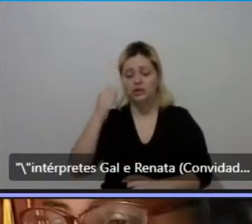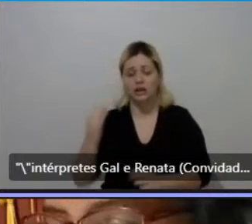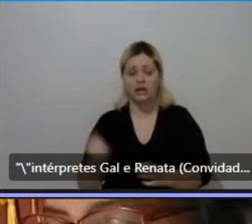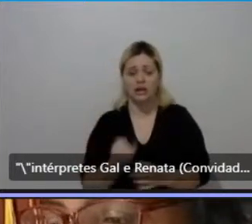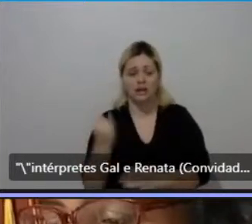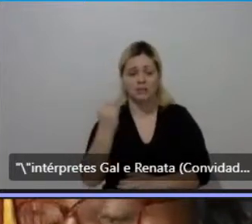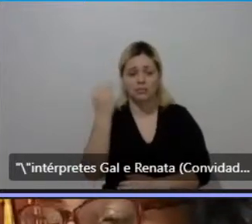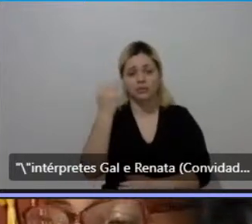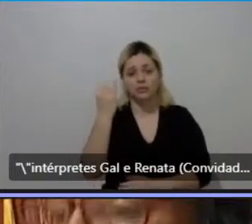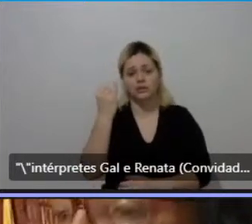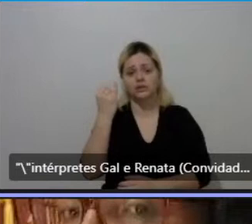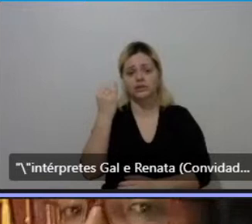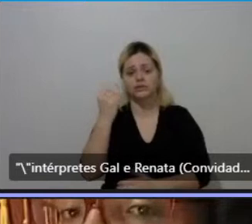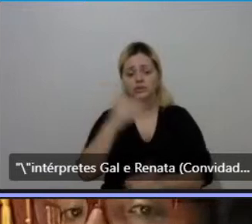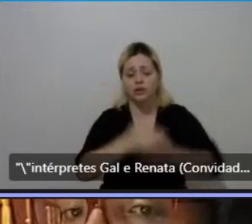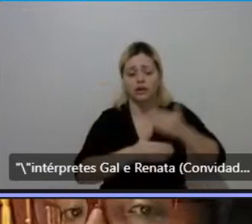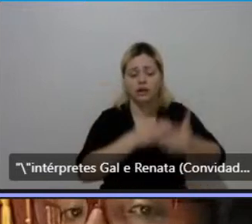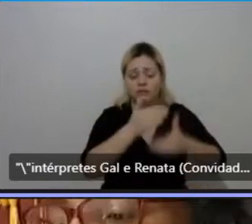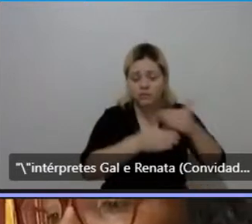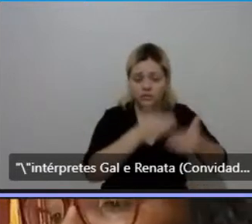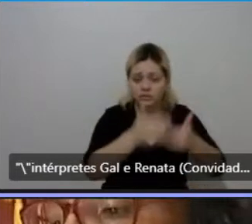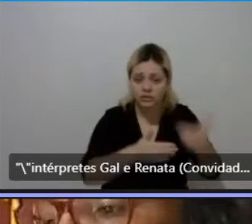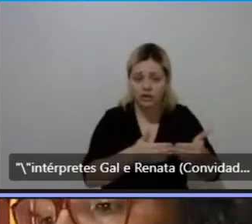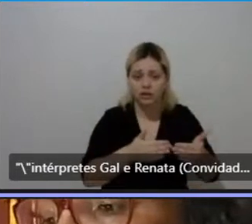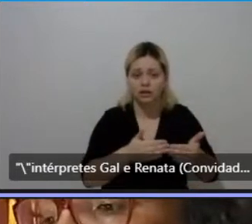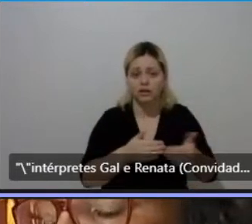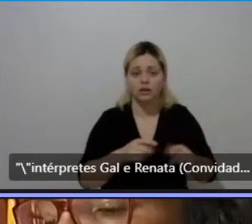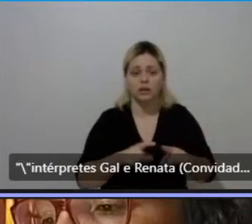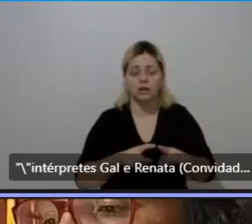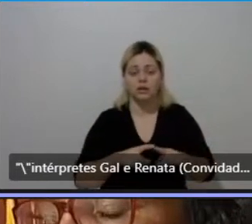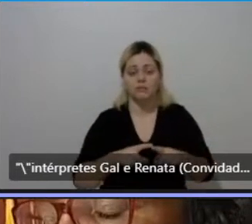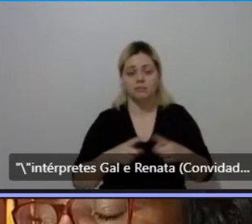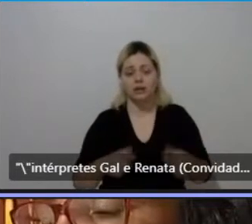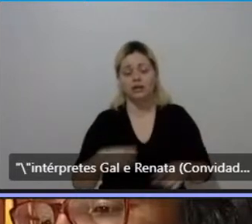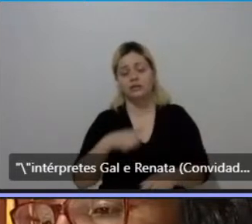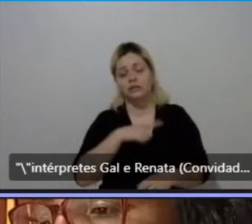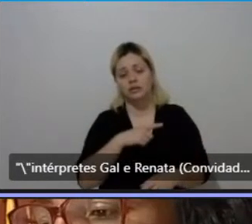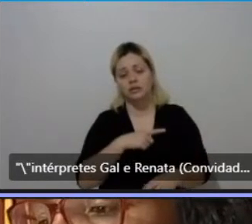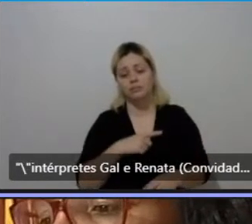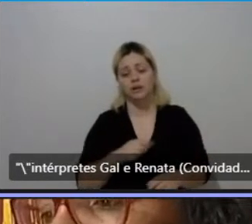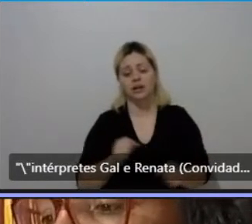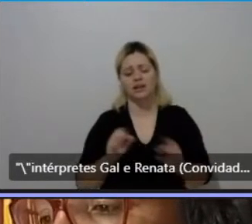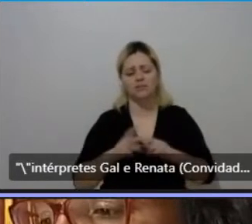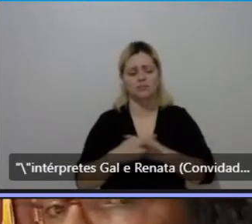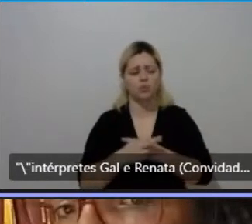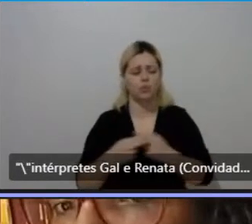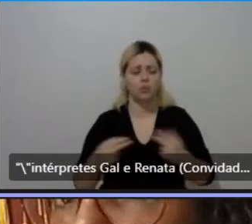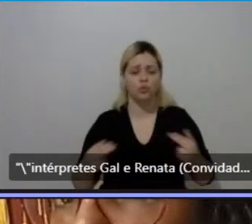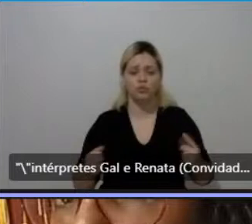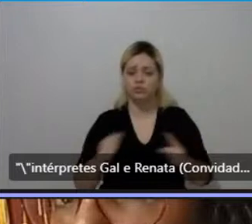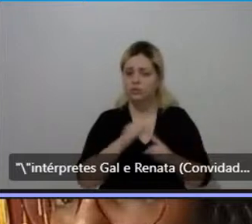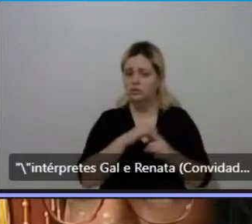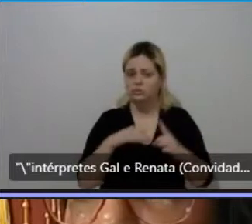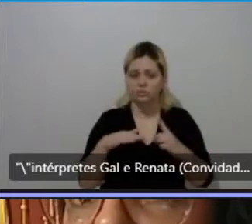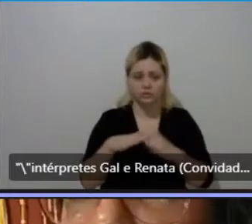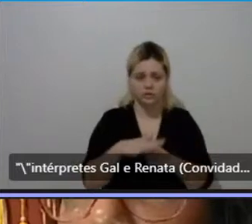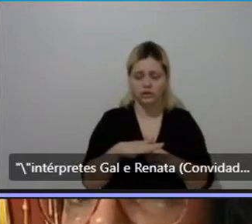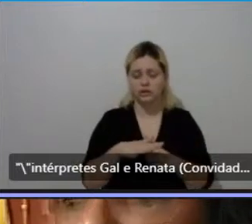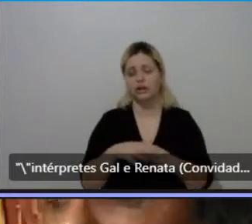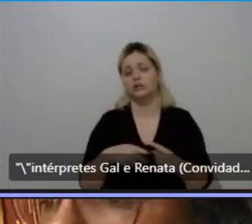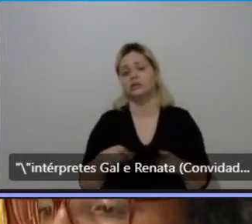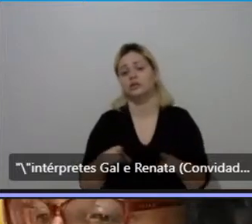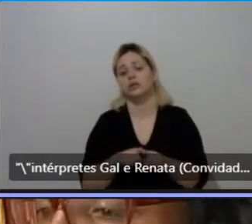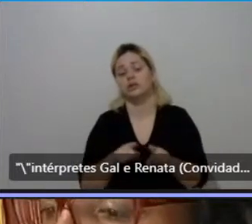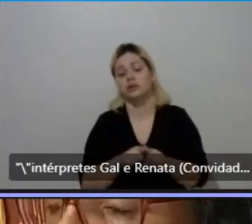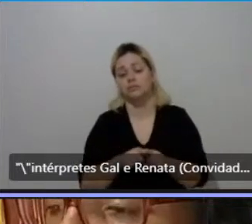e avançar nessas lutas. Ao mesmo tempo, diversas comunidades na América Latina e também aqui na zona costeira